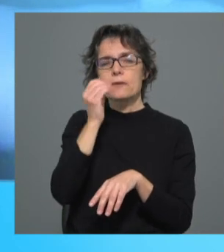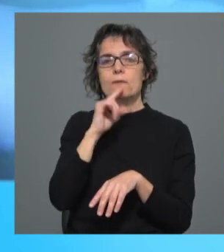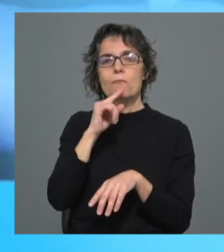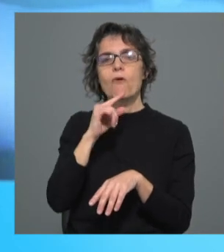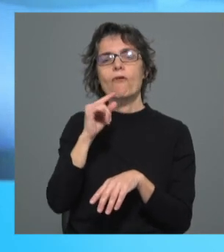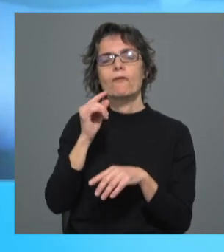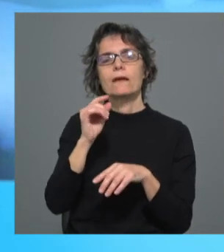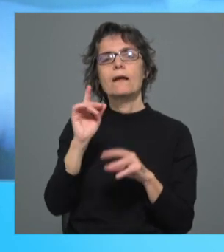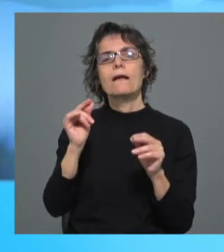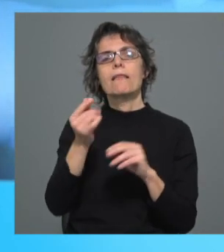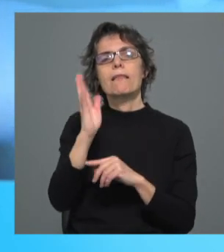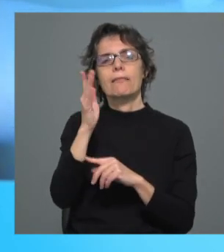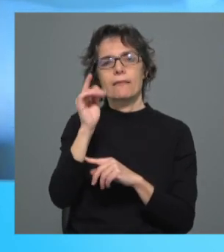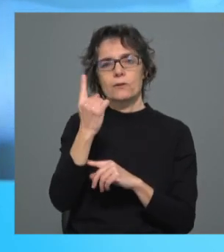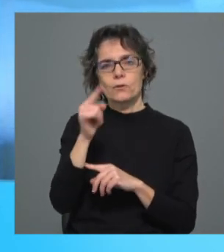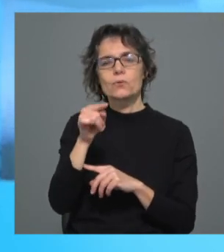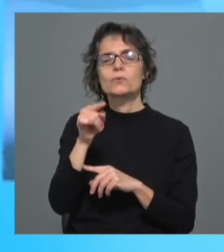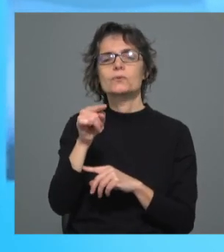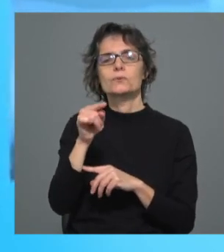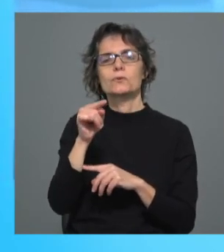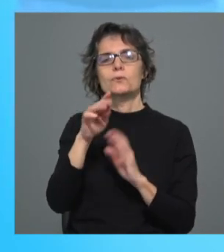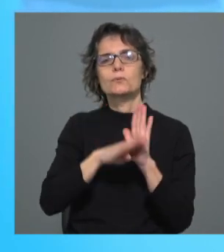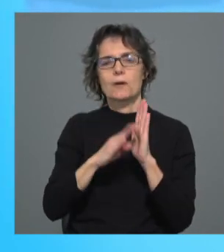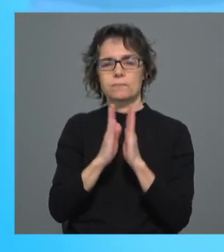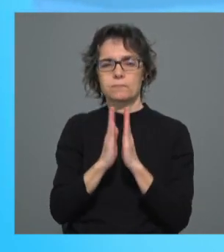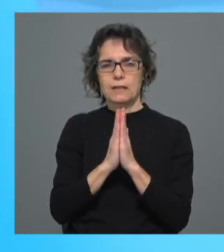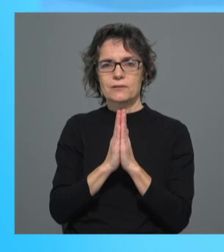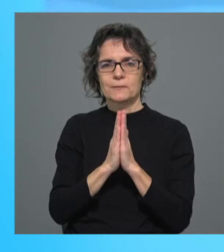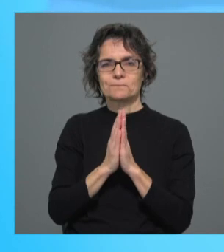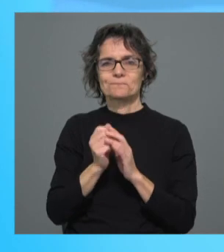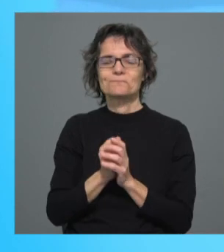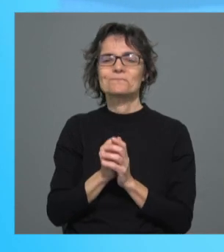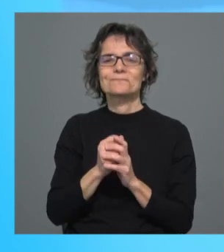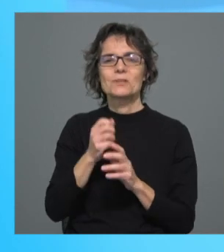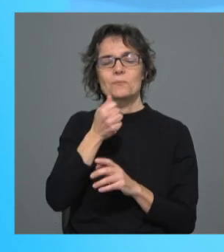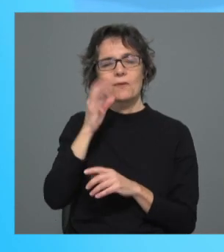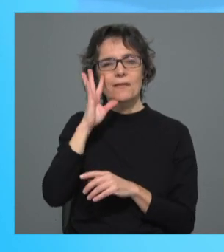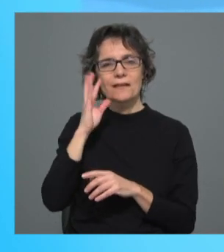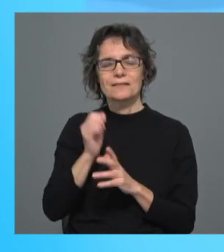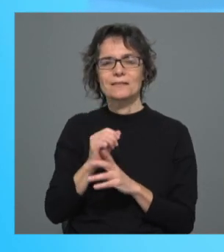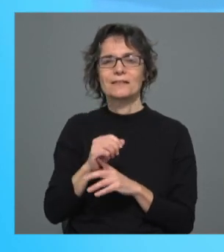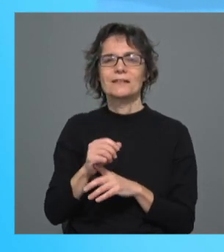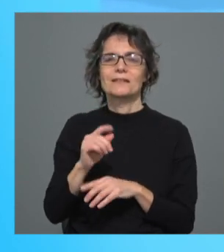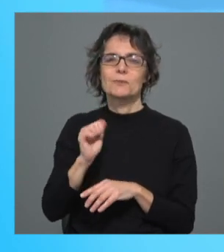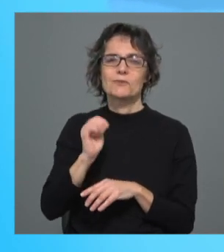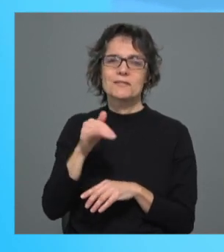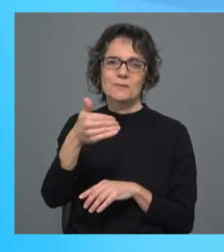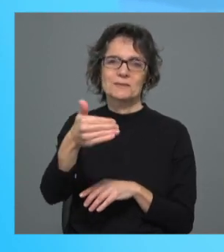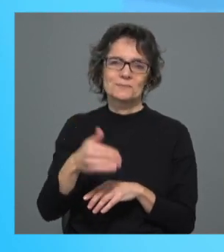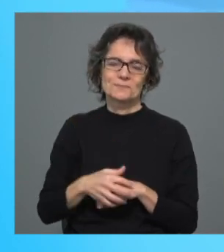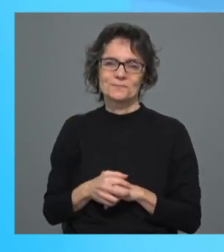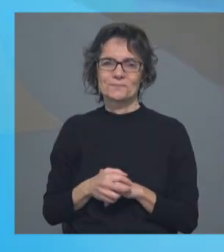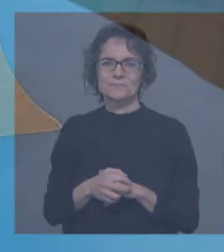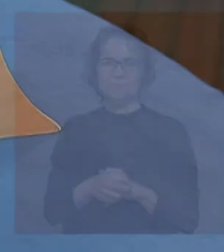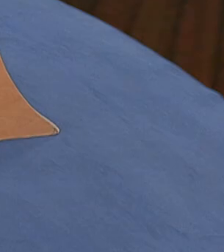na Antena 1 a edição rádio do programa Eclésia. Tenha então uma muito boa tarde, tenha também um bom fim de semana.